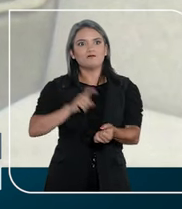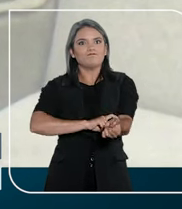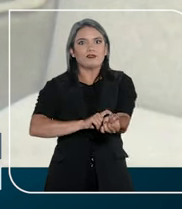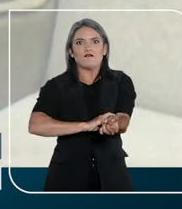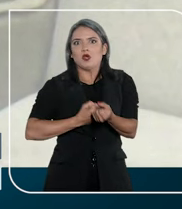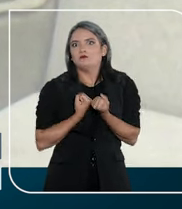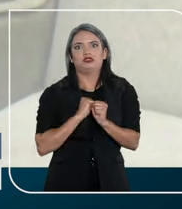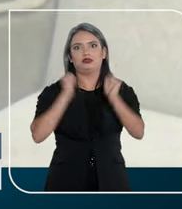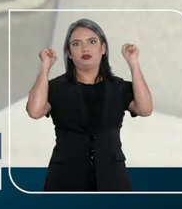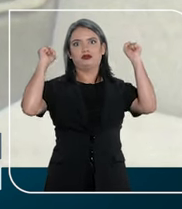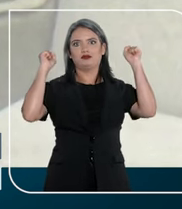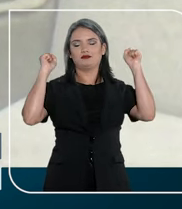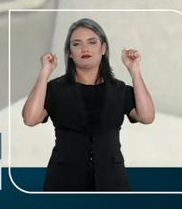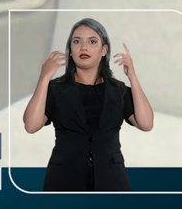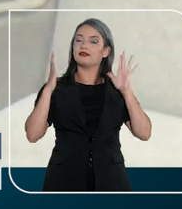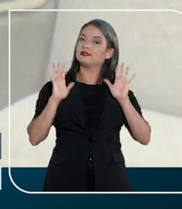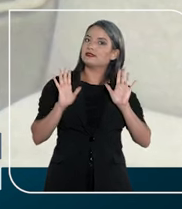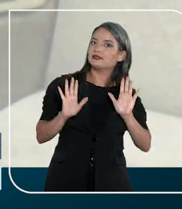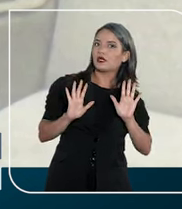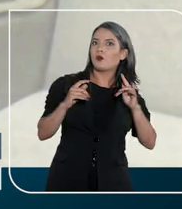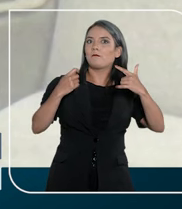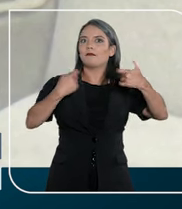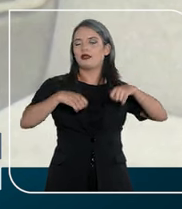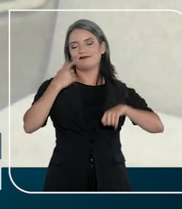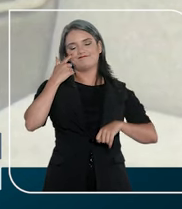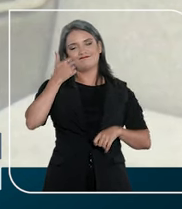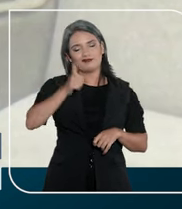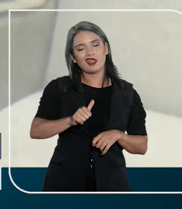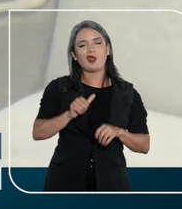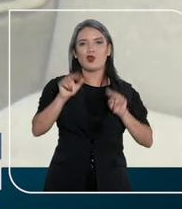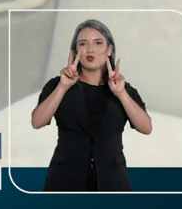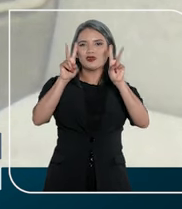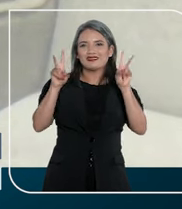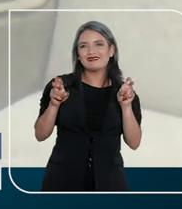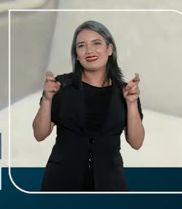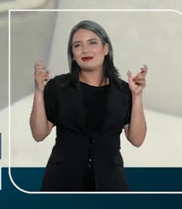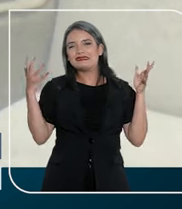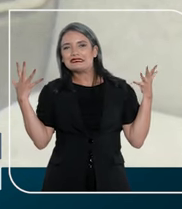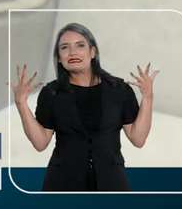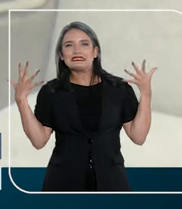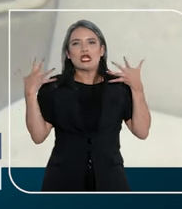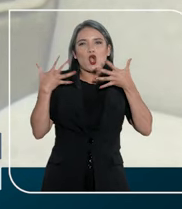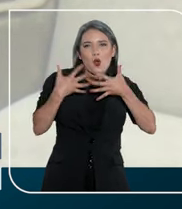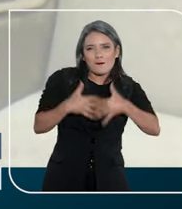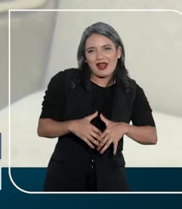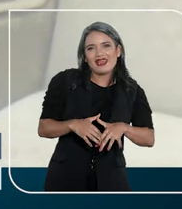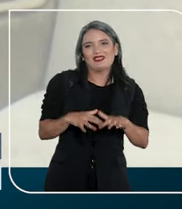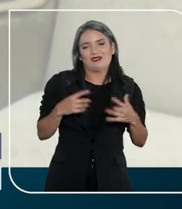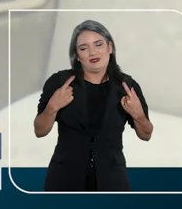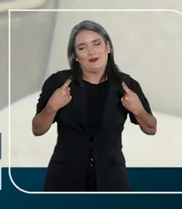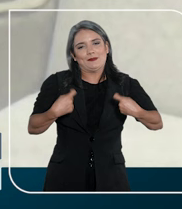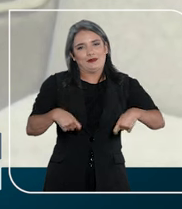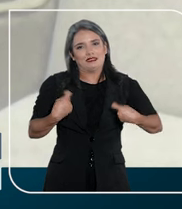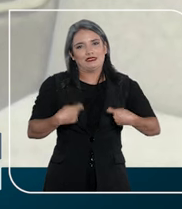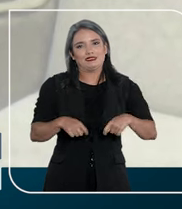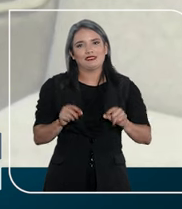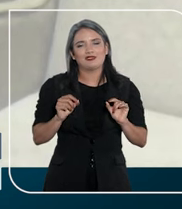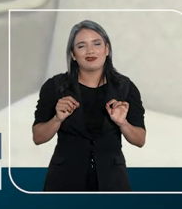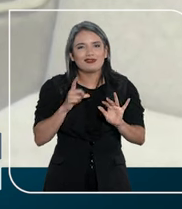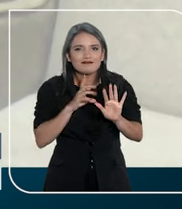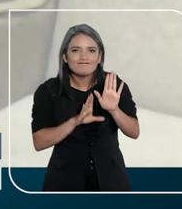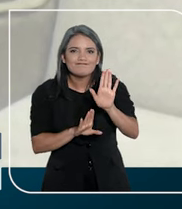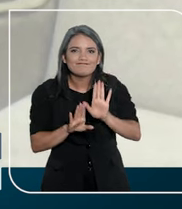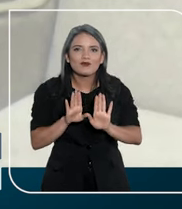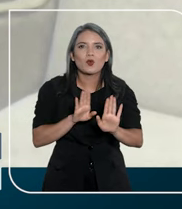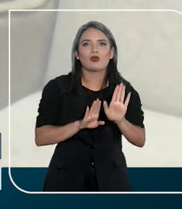por exemplo. Então, realmente, é uma questão muito complexa e que isso tem que ser debatido, inclusive, com um